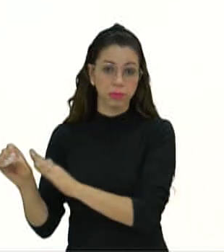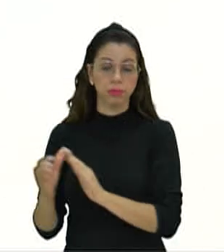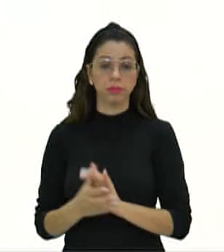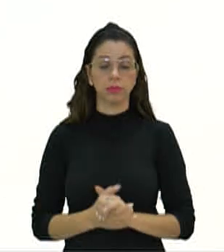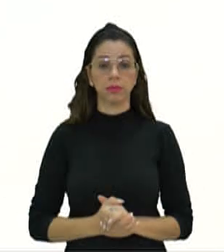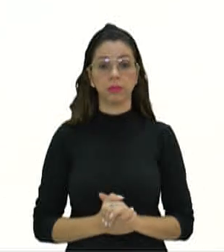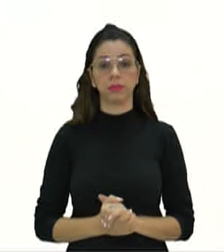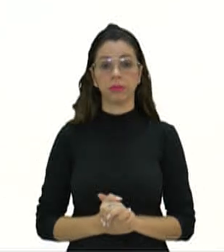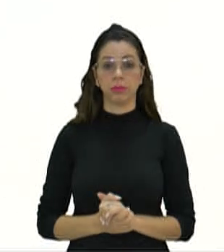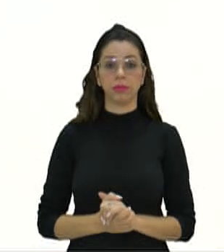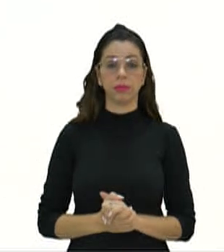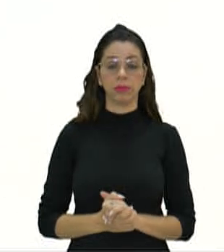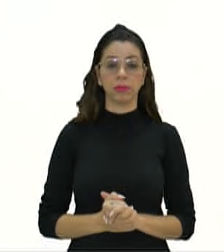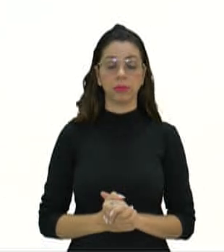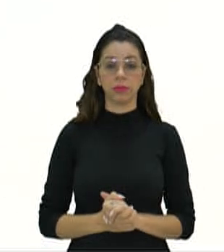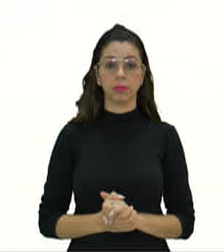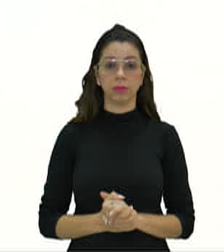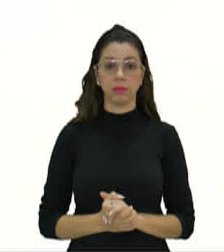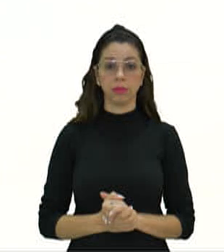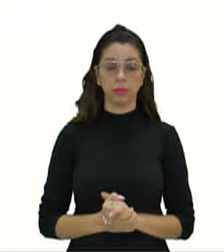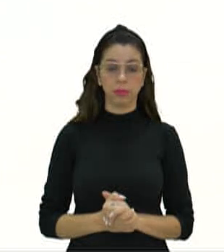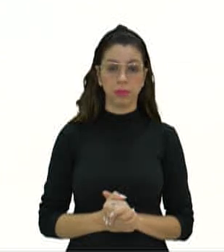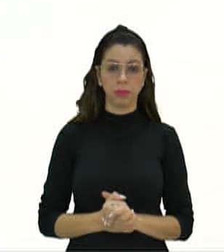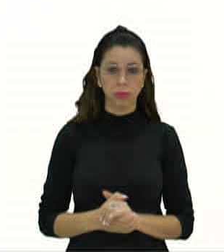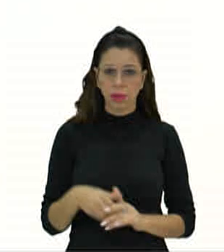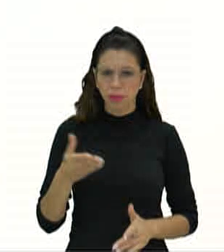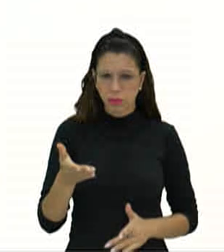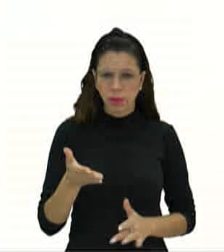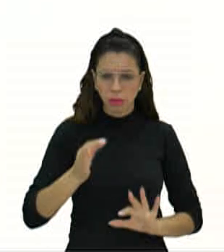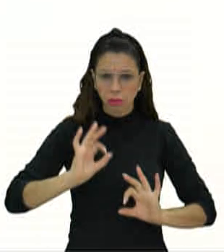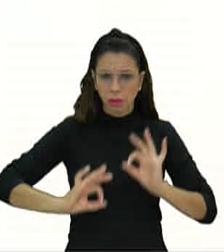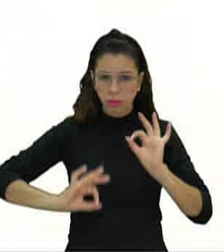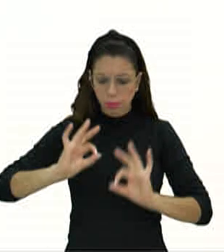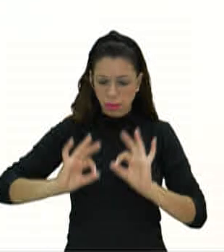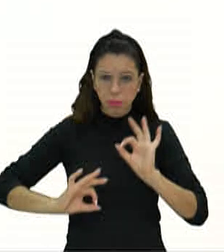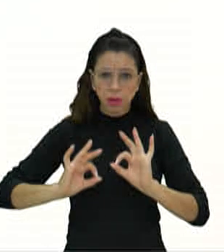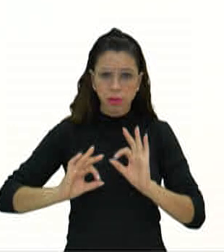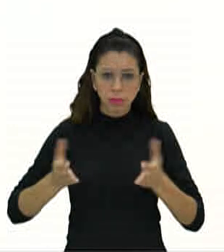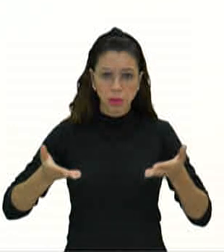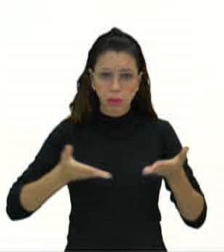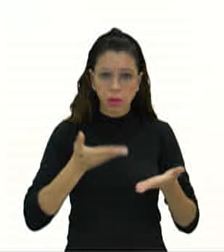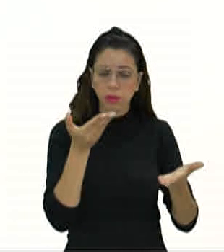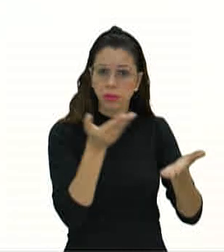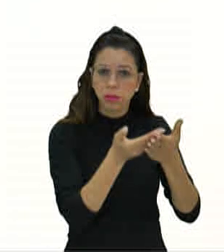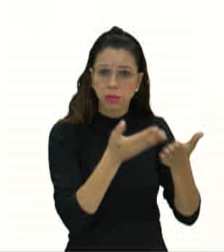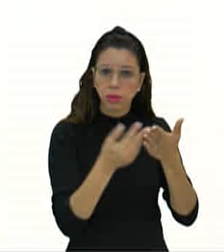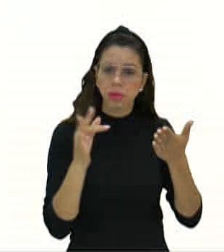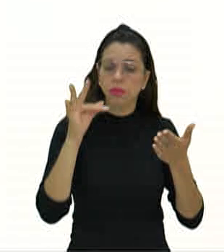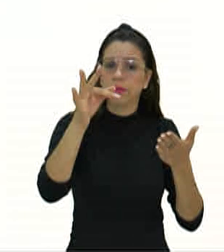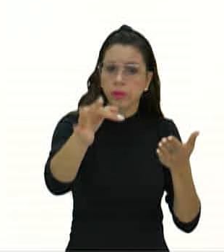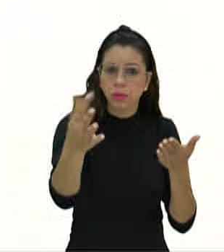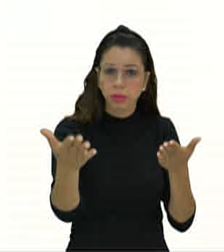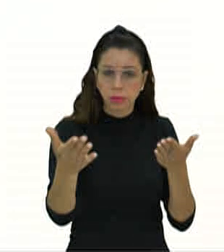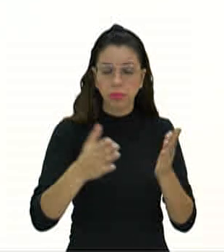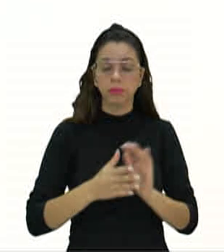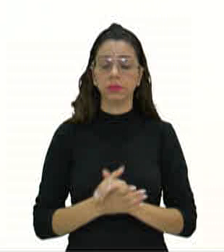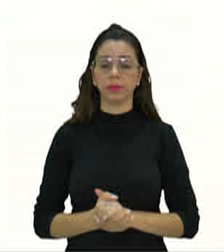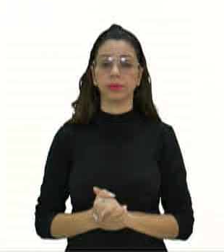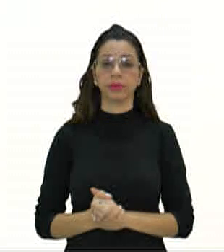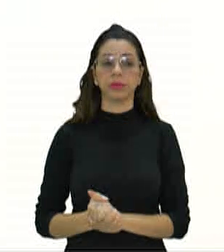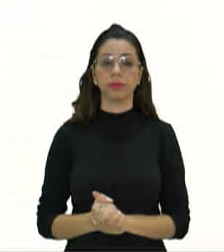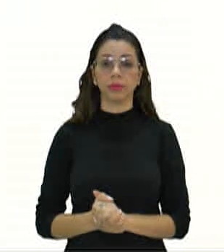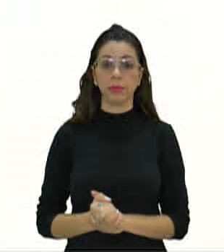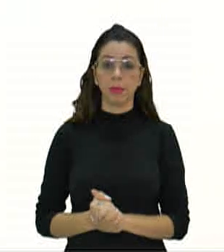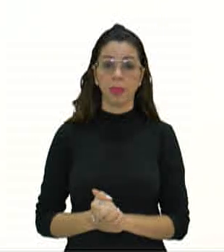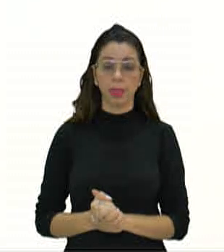preparing yourself for the future? Você está se preparando para o futuro? Então você pode responder yes, I am or no, I am not.